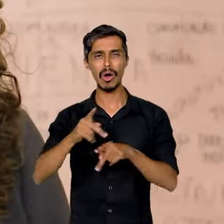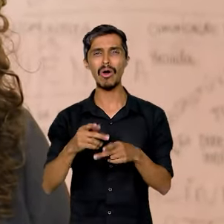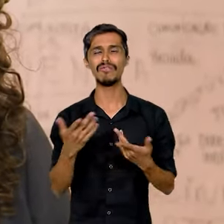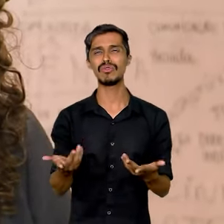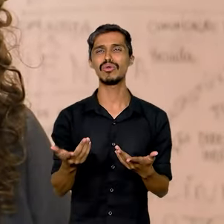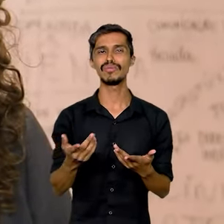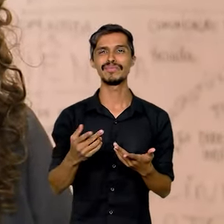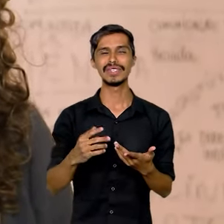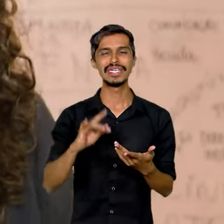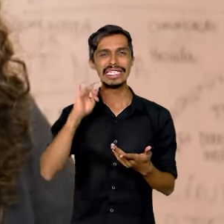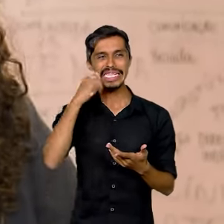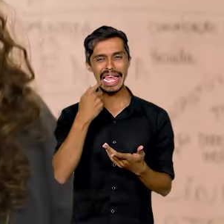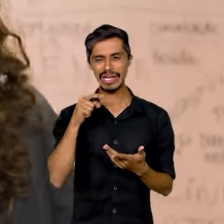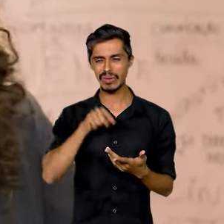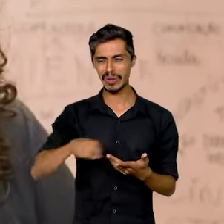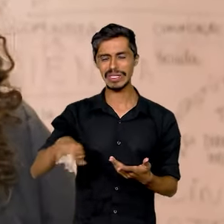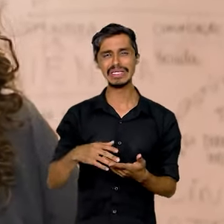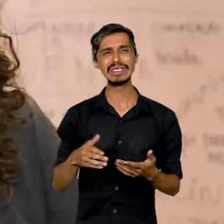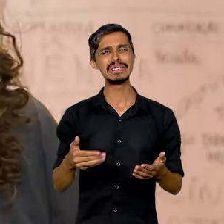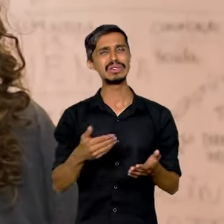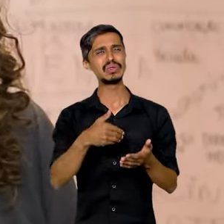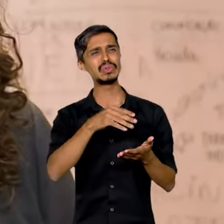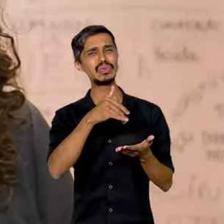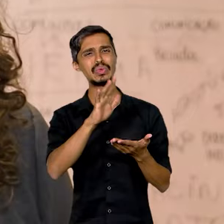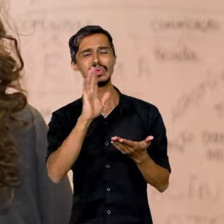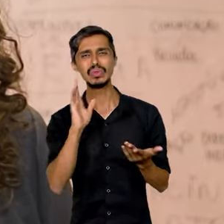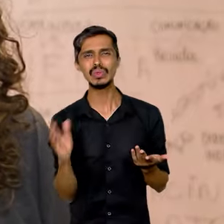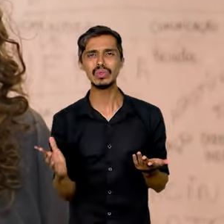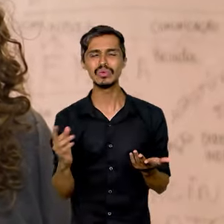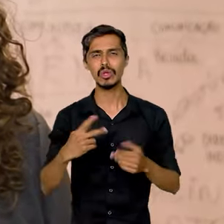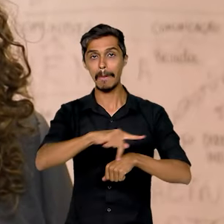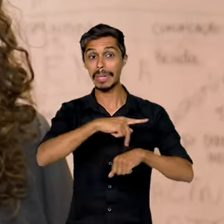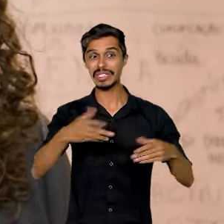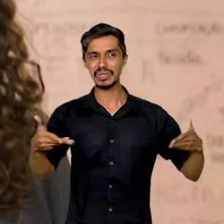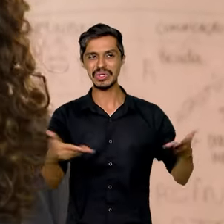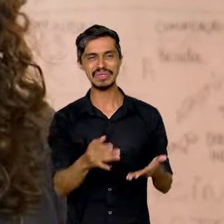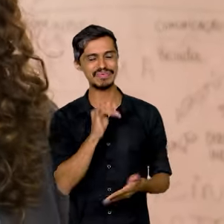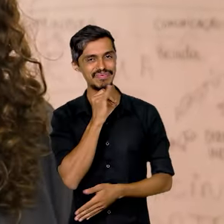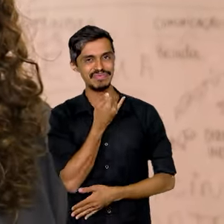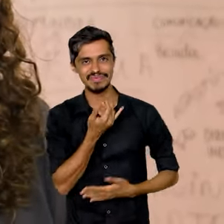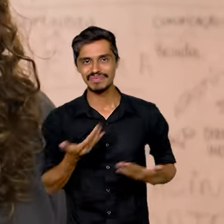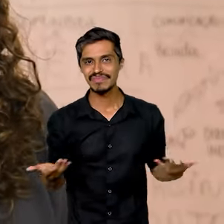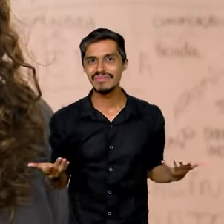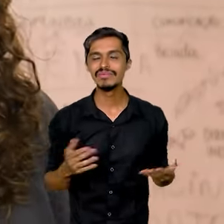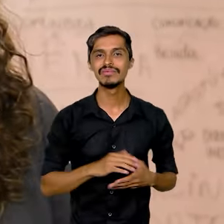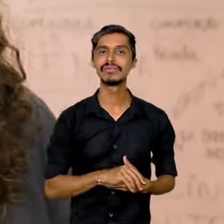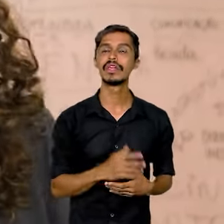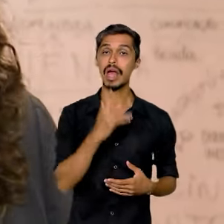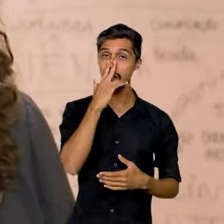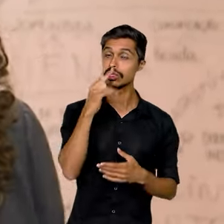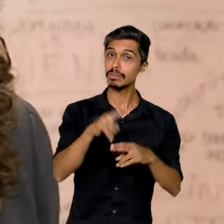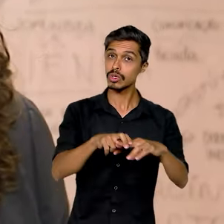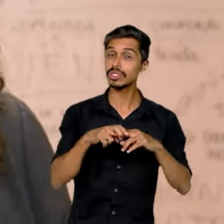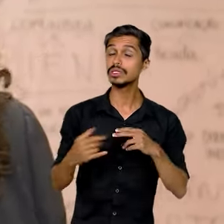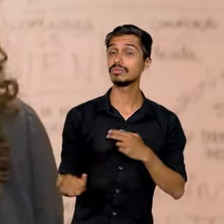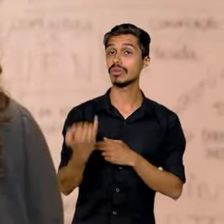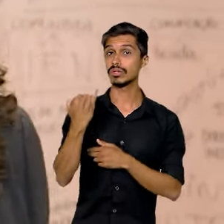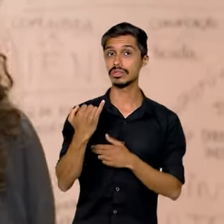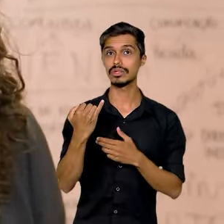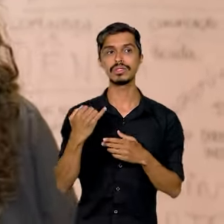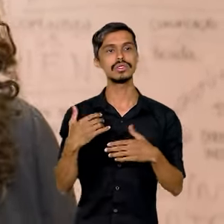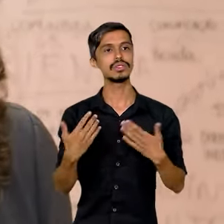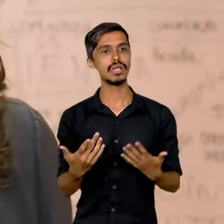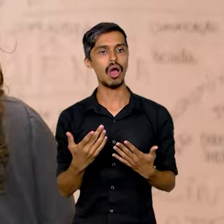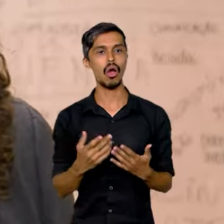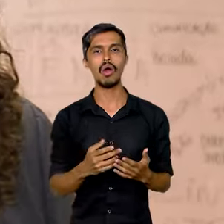mais tem se perdido, né, nesse nosso país atual, infelizmente. Mas eu acho que por isso é tão